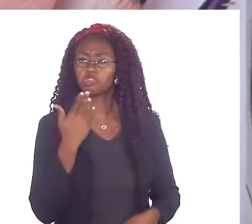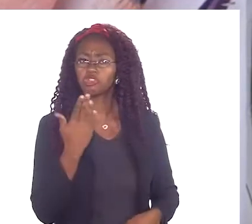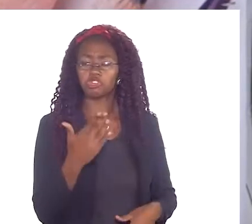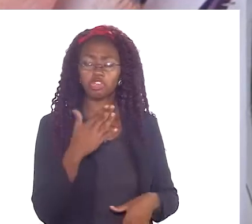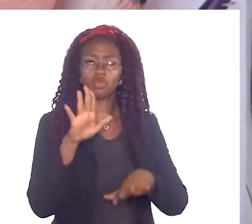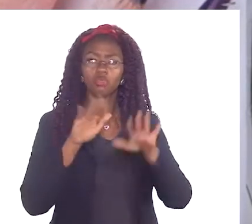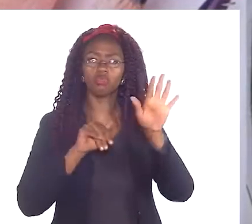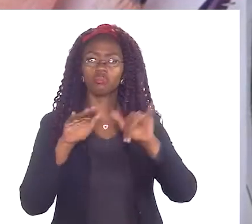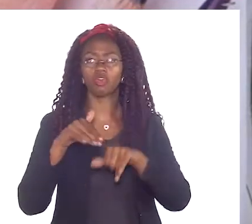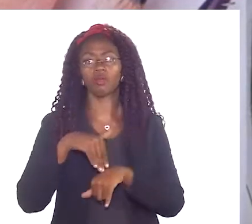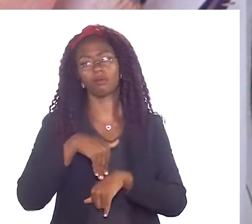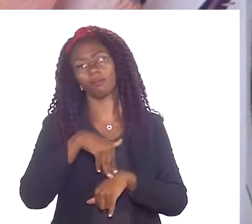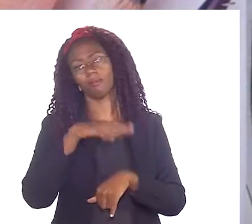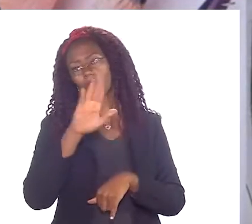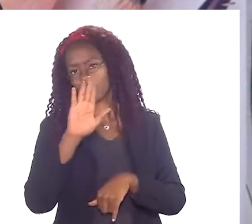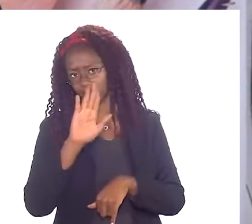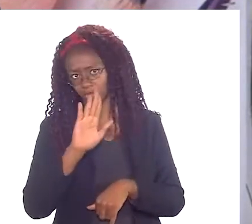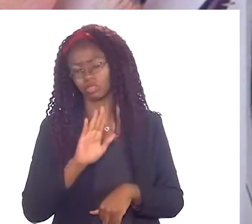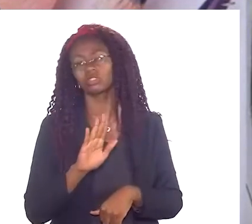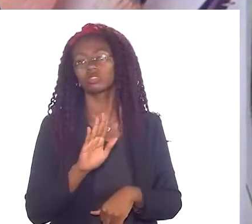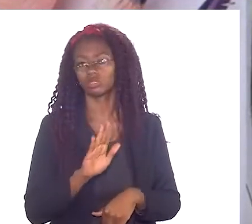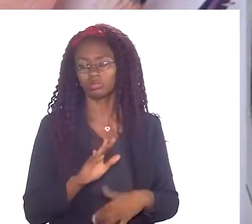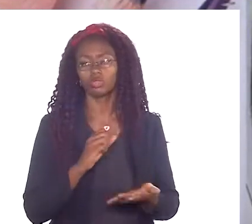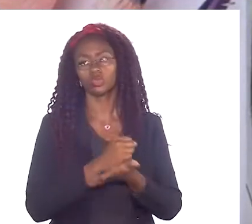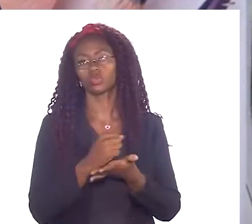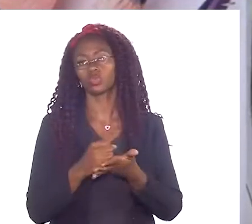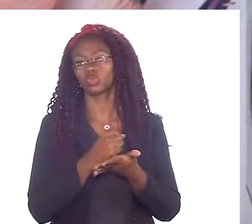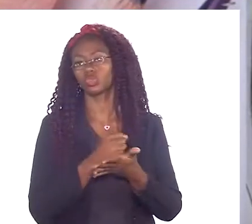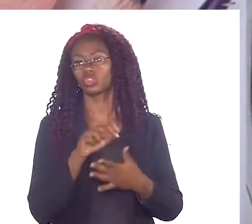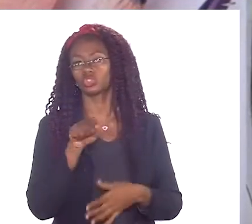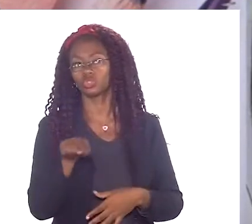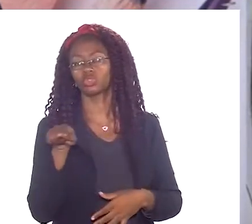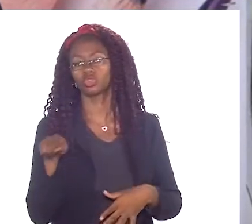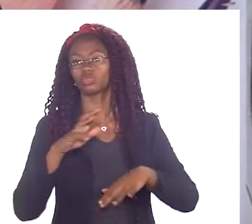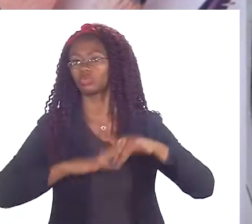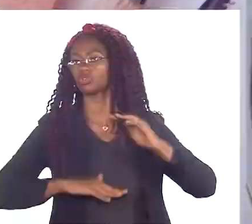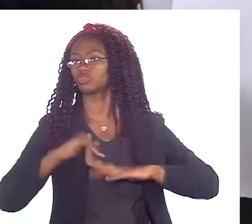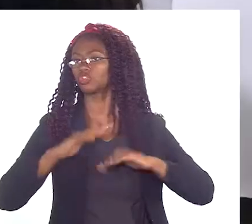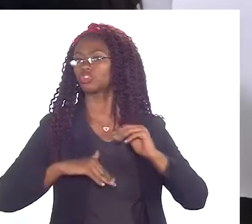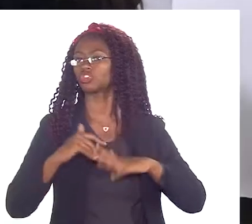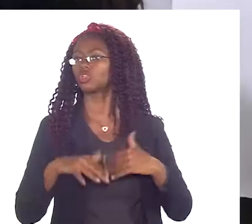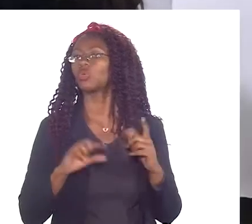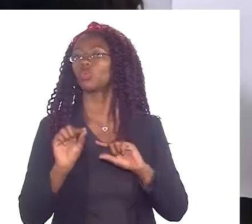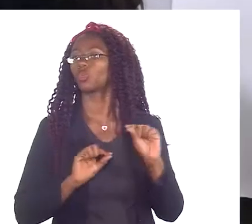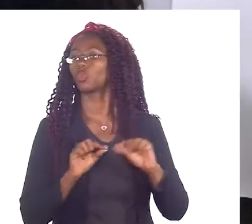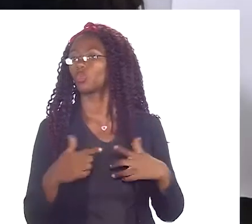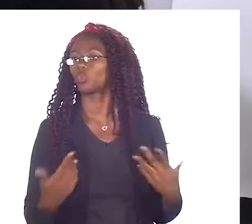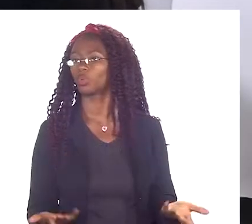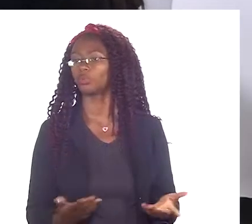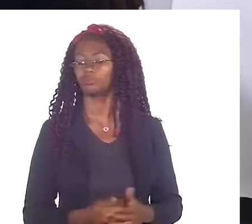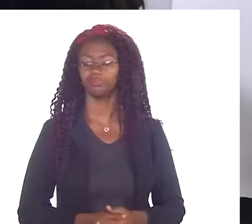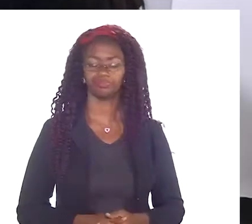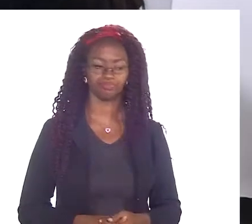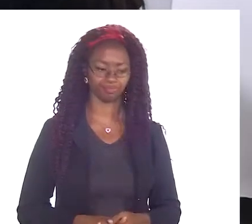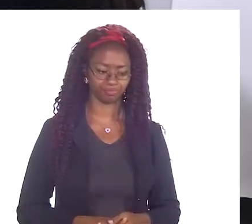assim, buscaram no mercado para a contratação desses profissionais?